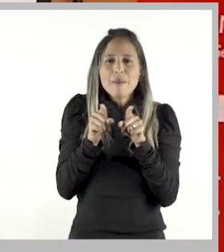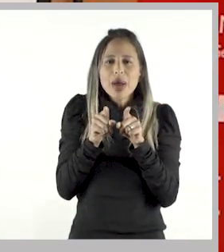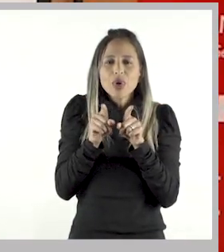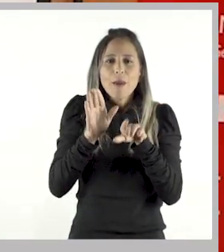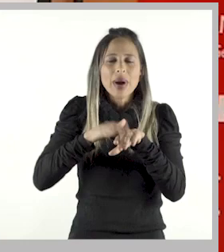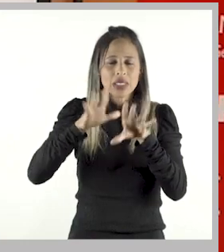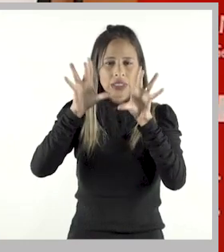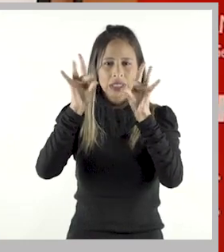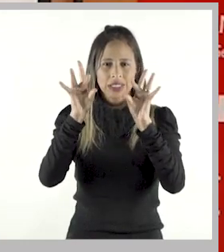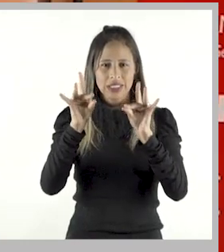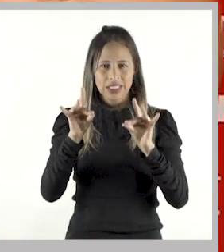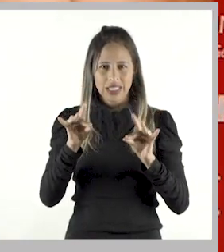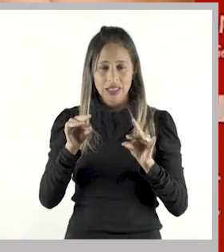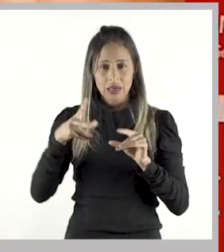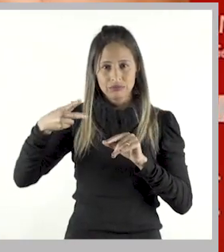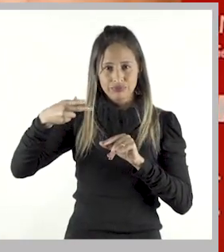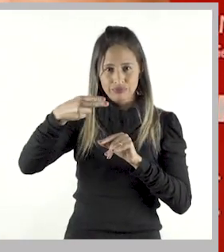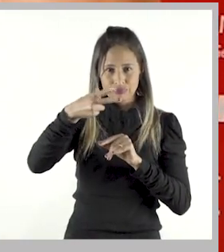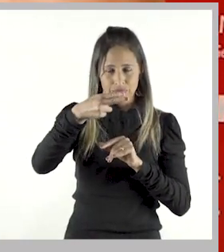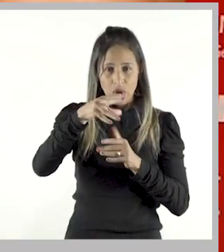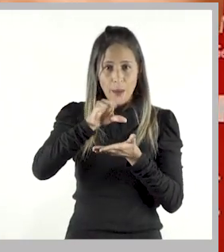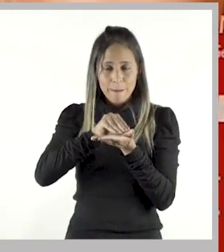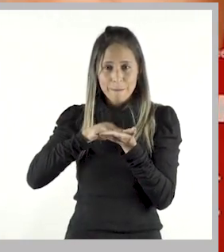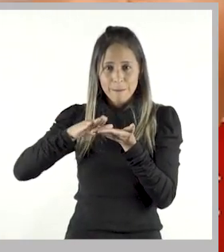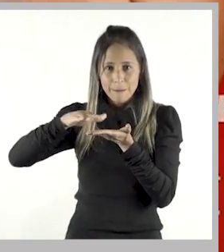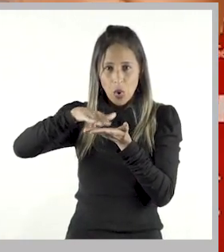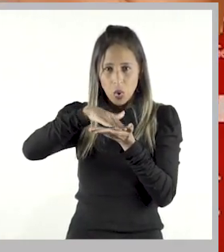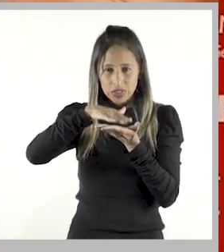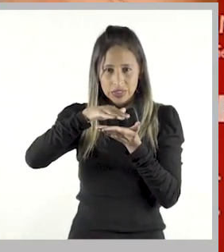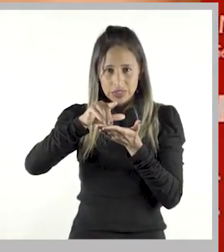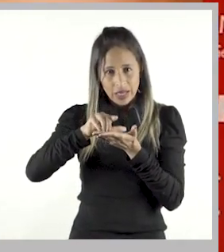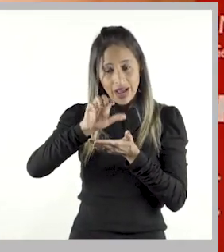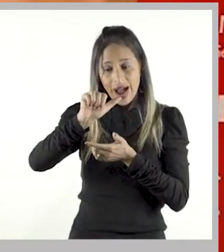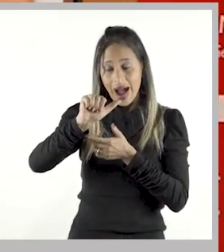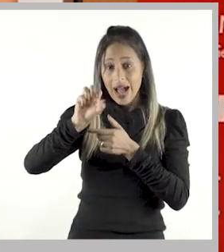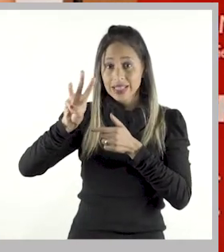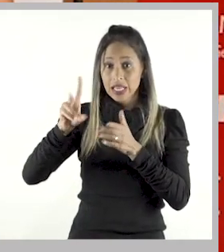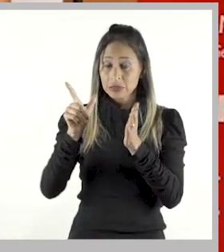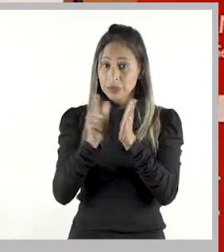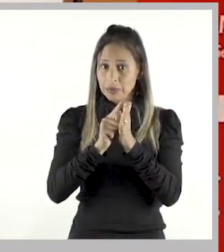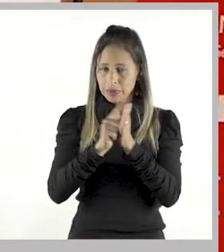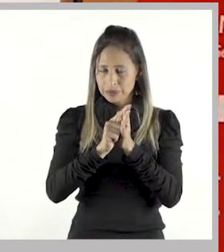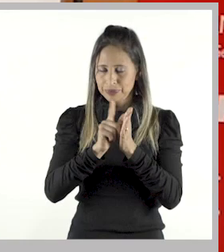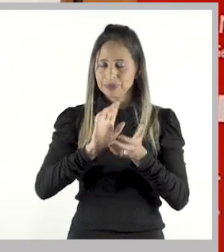recortei e montei ela aqui nessa composição no A3. O que eu vou fazer agora é